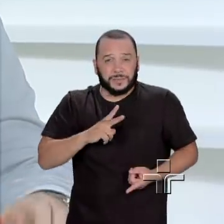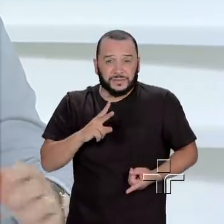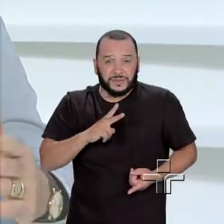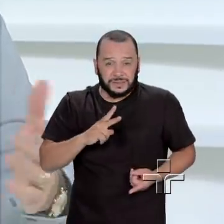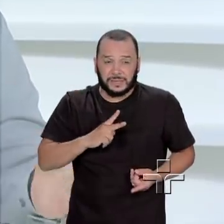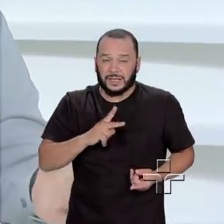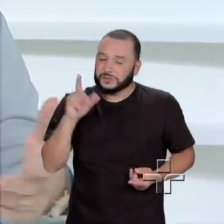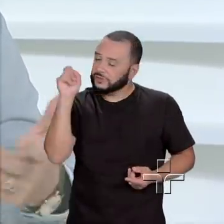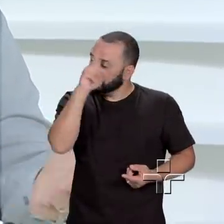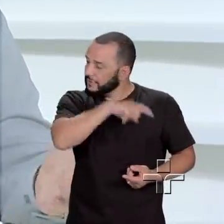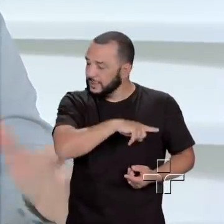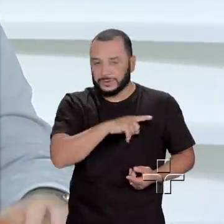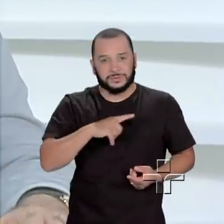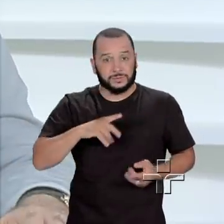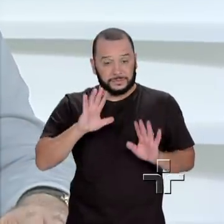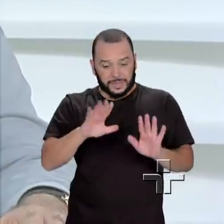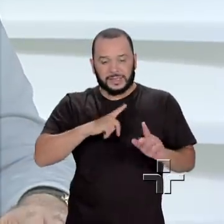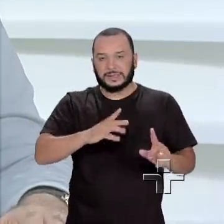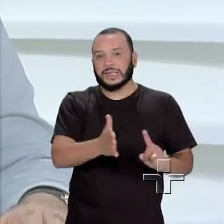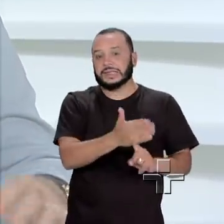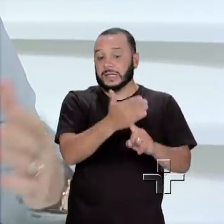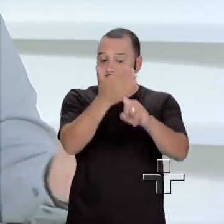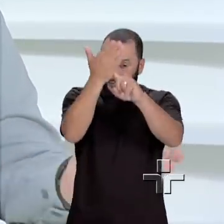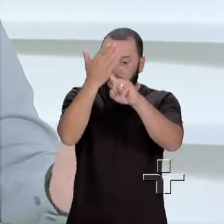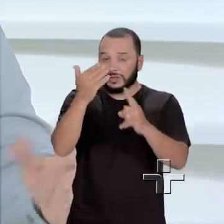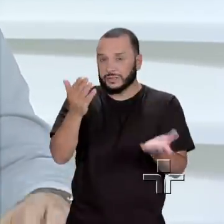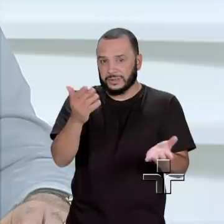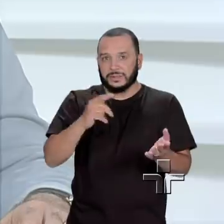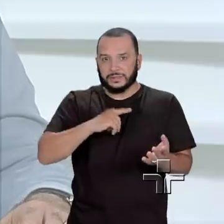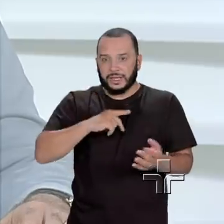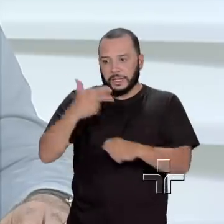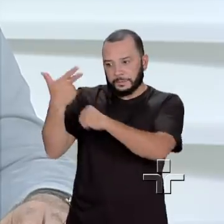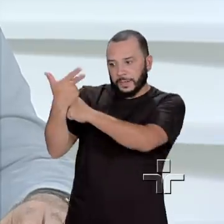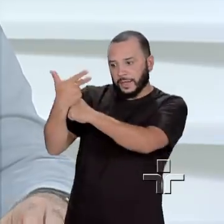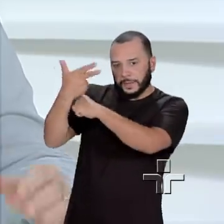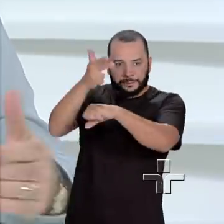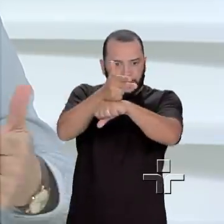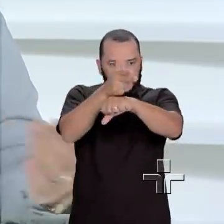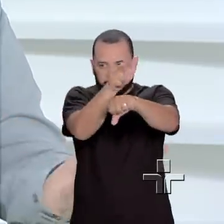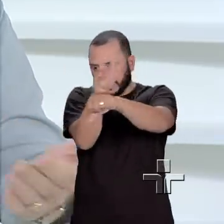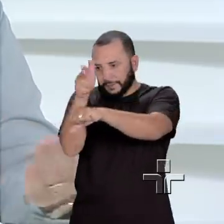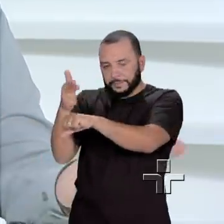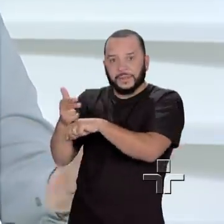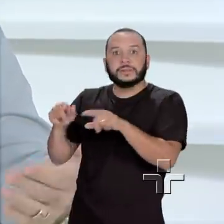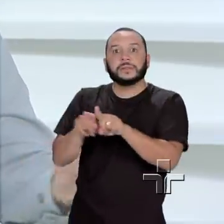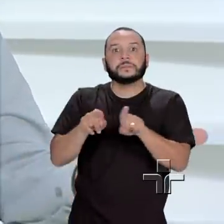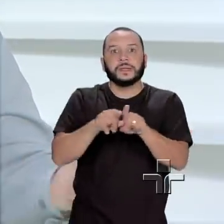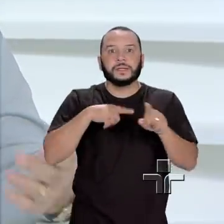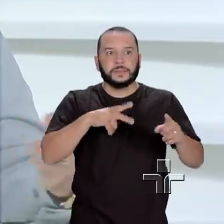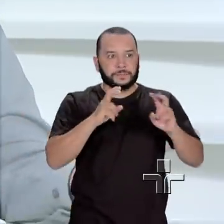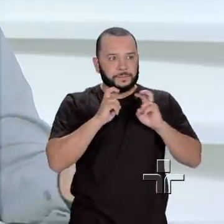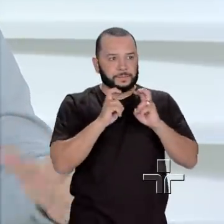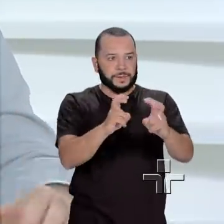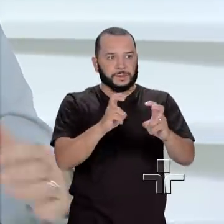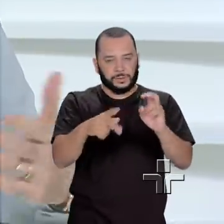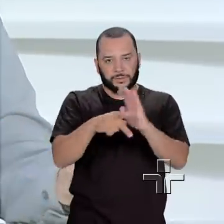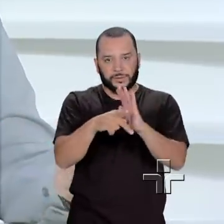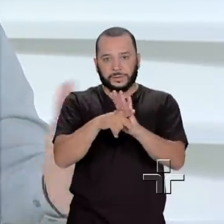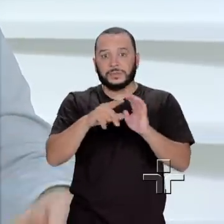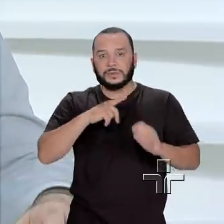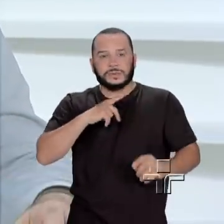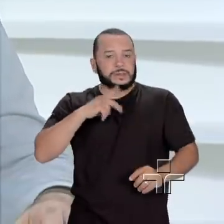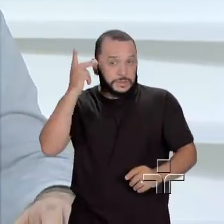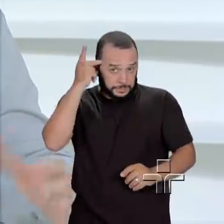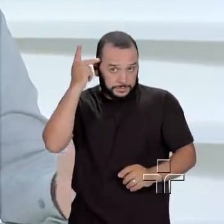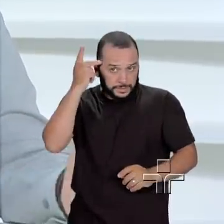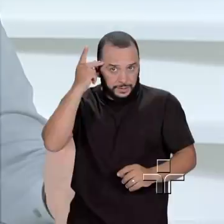hoje. Mas a tecnologia nos levou a essa situação, você tem câmeras em todo lugar, o metrô de São Paulo hoje tem portas que veem